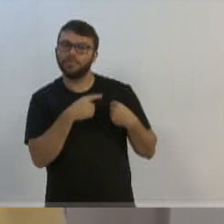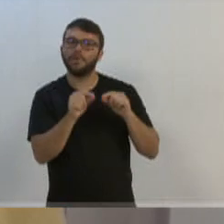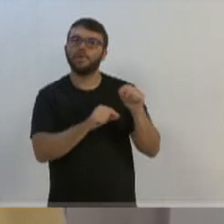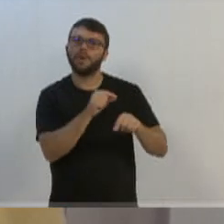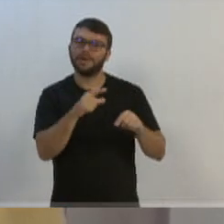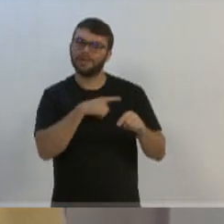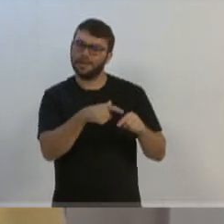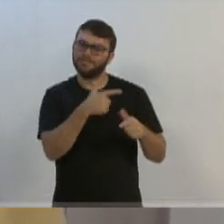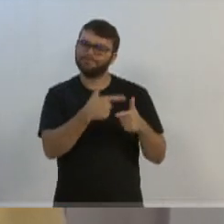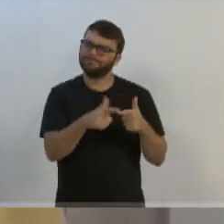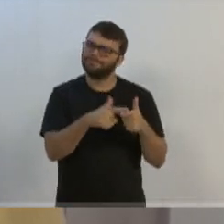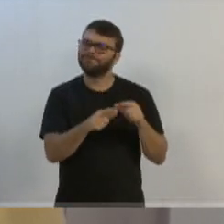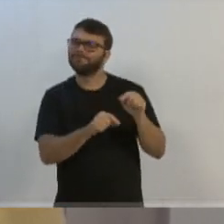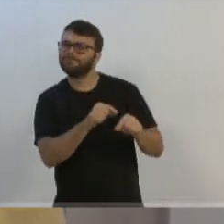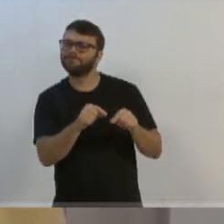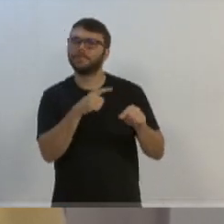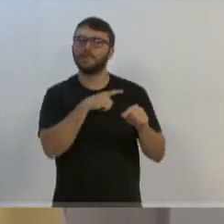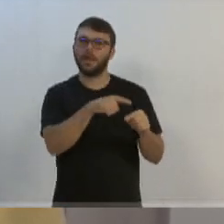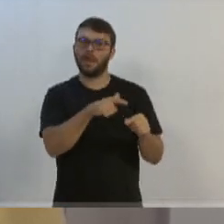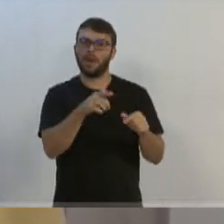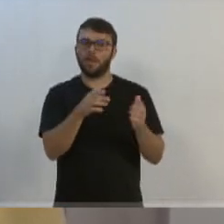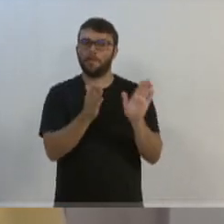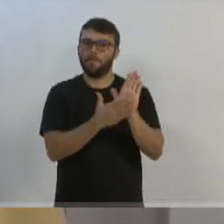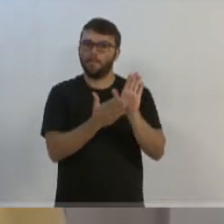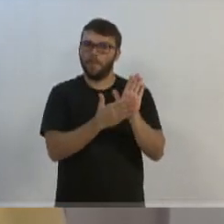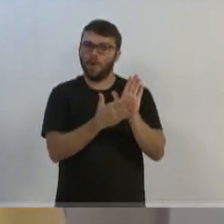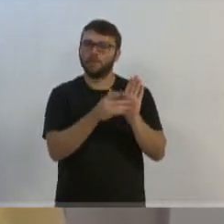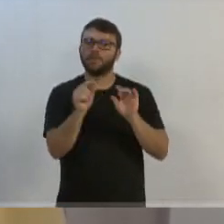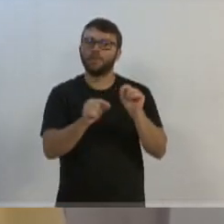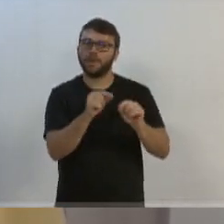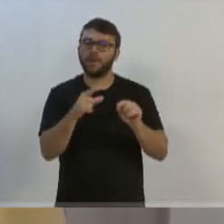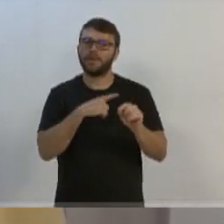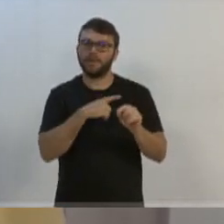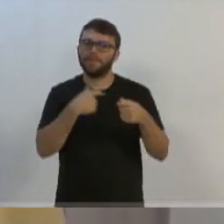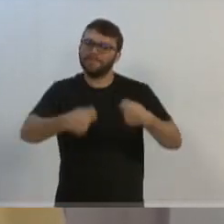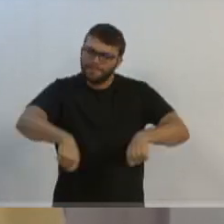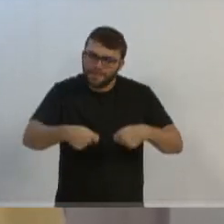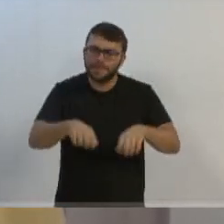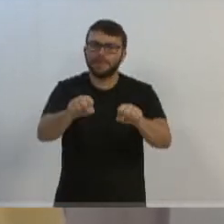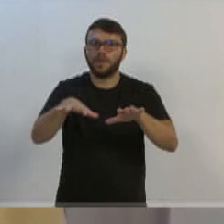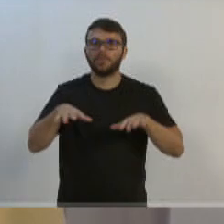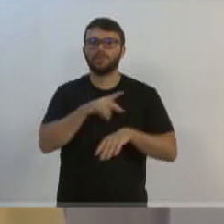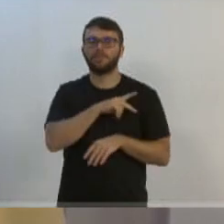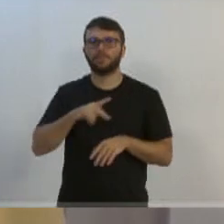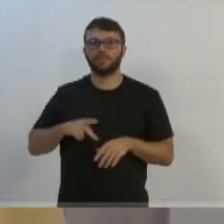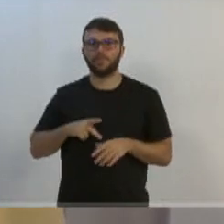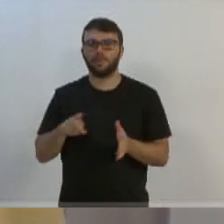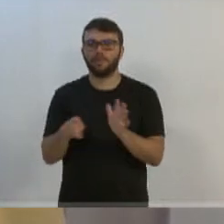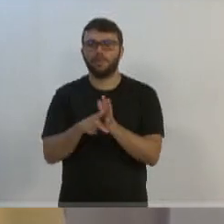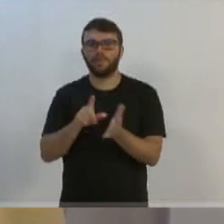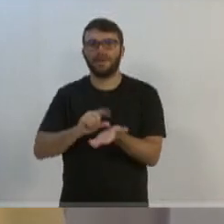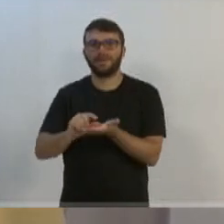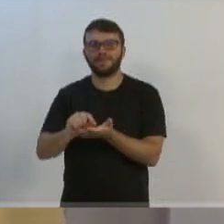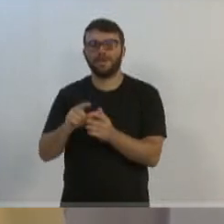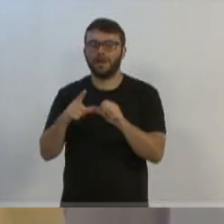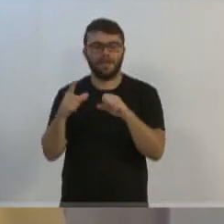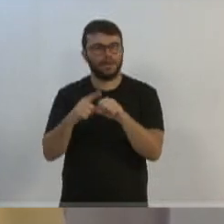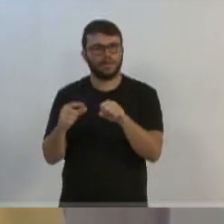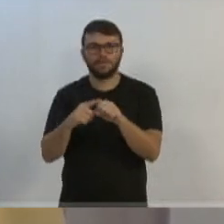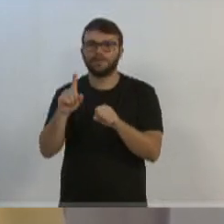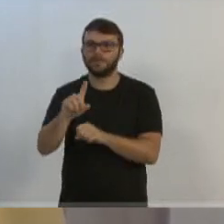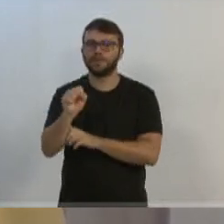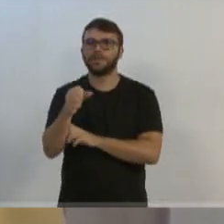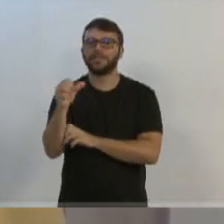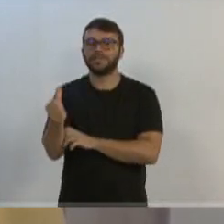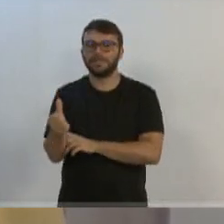um imperativo que diz o seguinte: a proposta pressupõe a realização de uma audiência pública, nos termos do artigo 136 da Lei